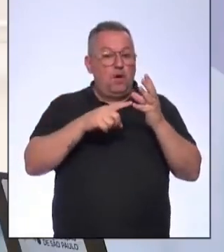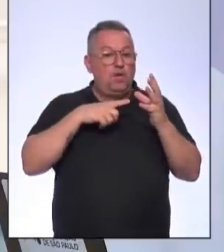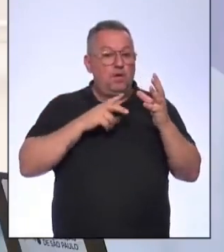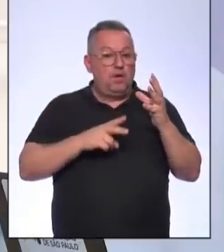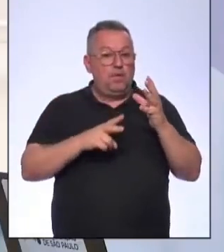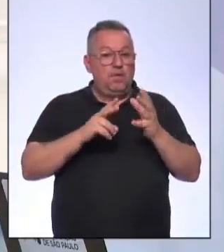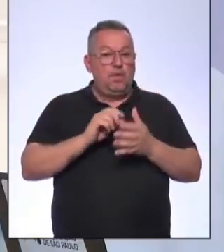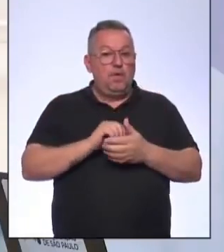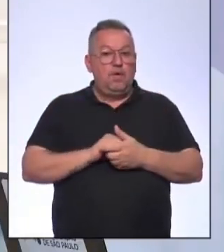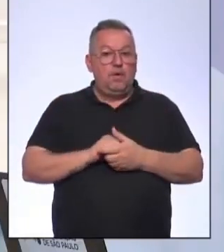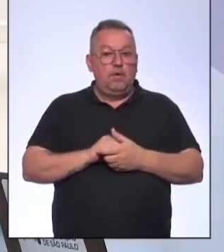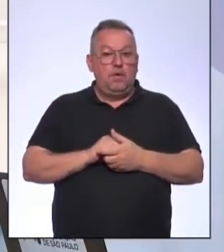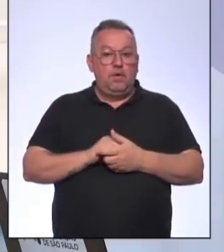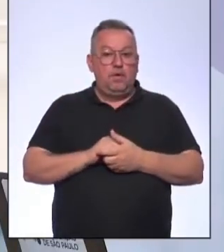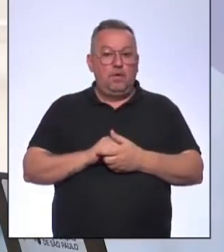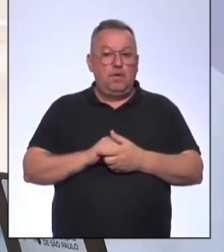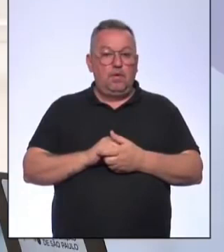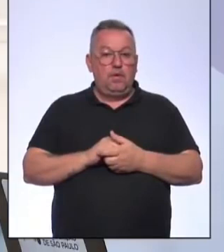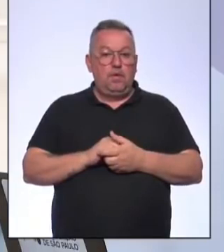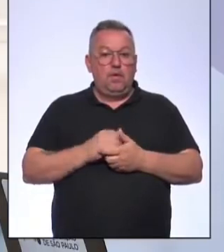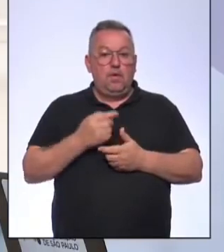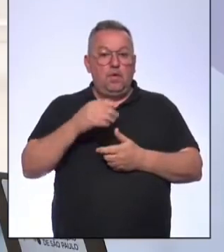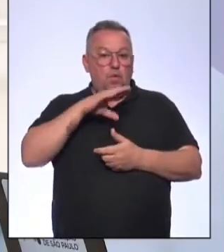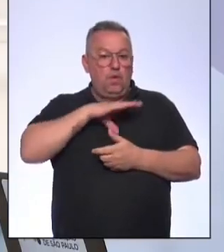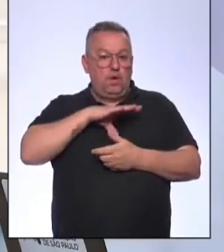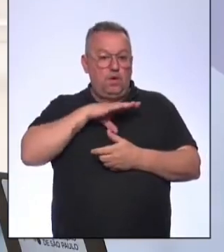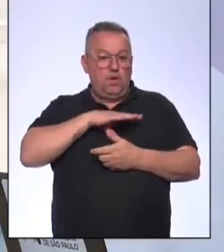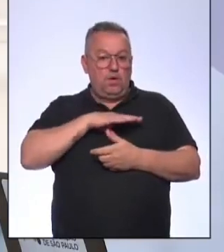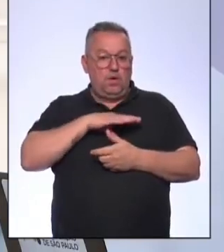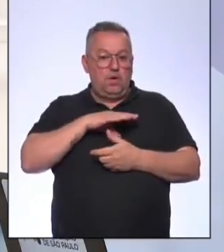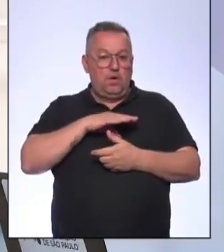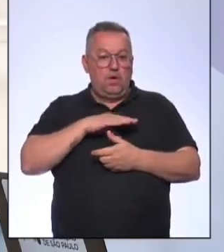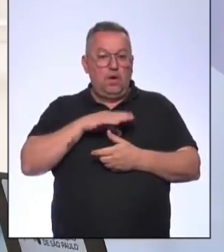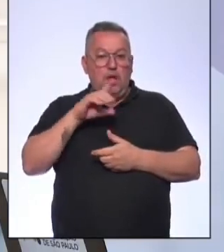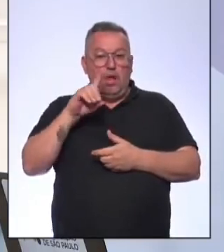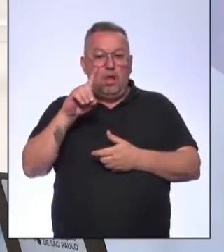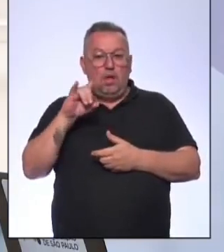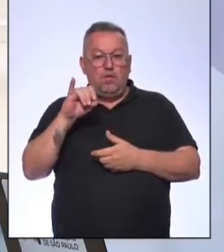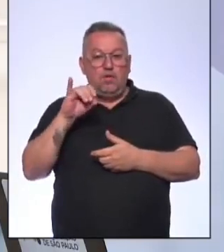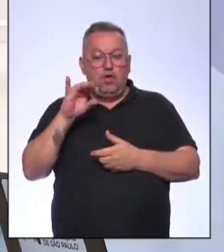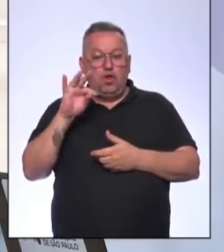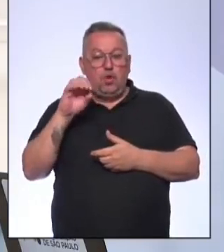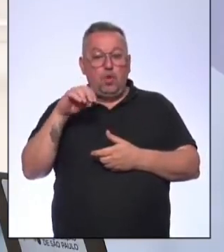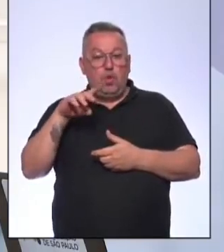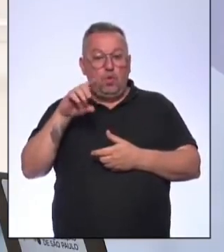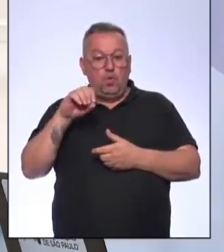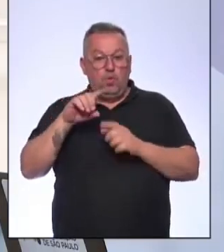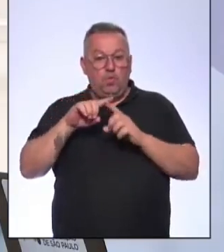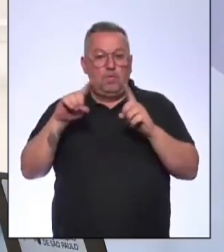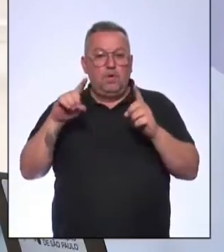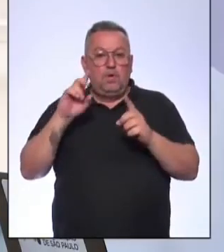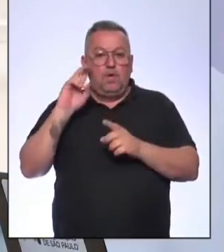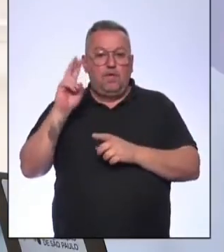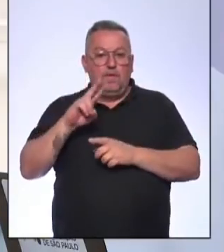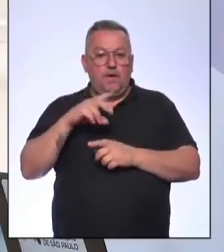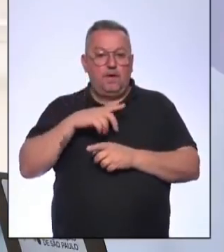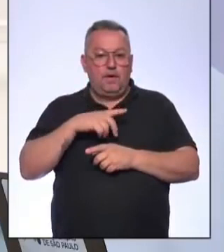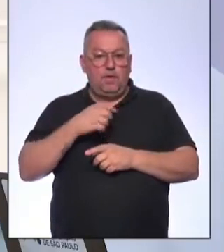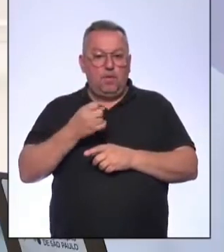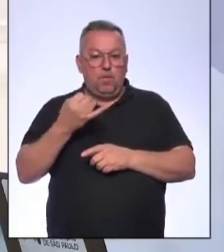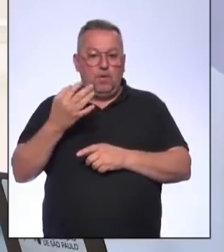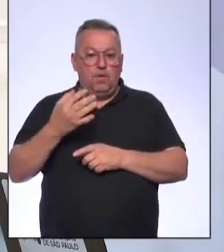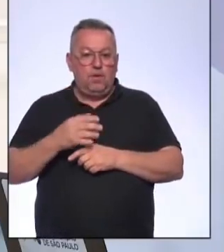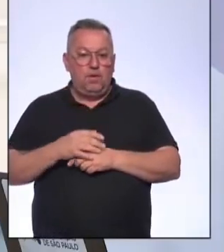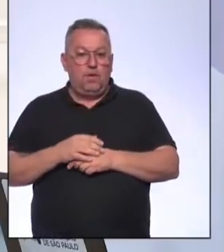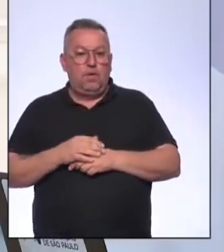Porque, ó, beautiful é quase, em português a gente chama isso de tongo, mas é diferente em inglês, né? Então, beautiful, se ela tiver aqui o